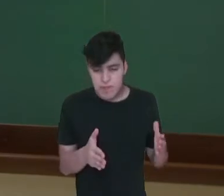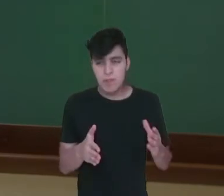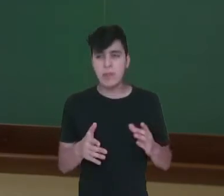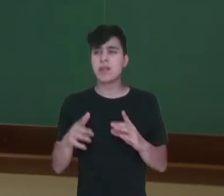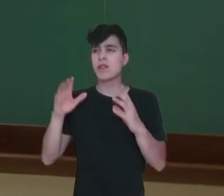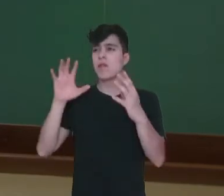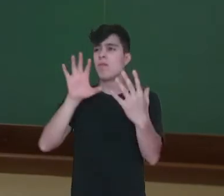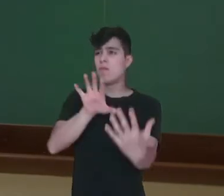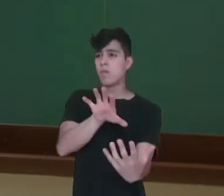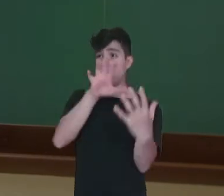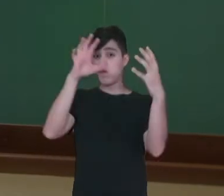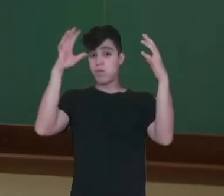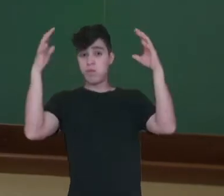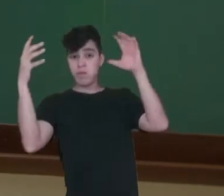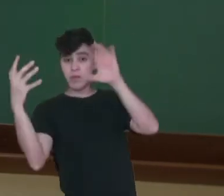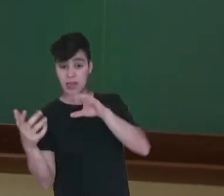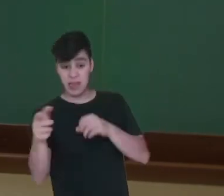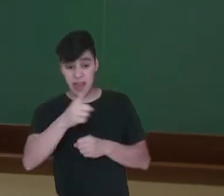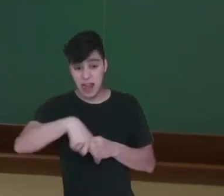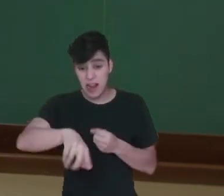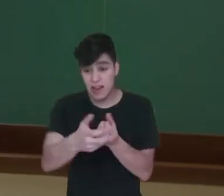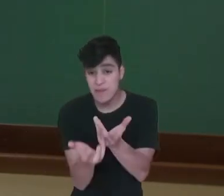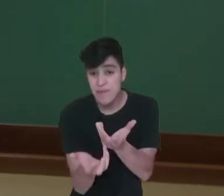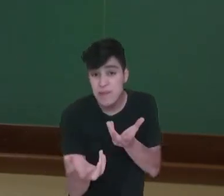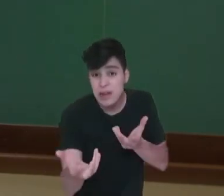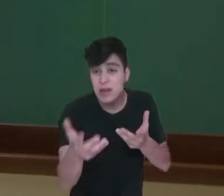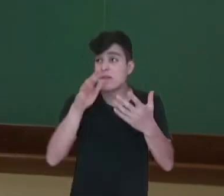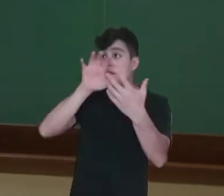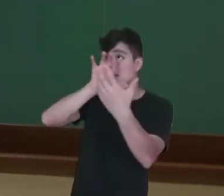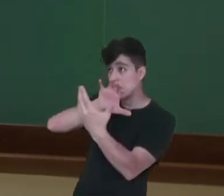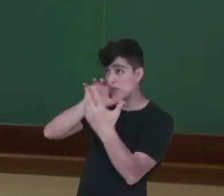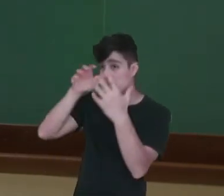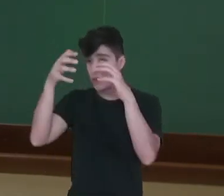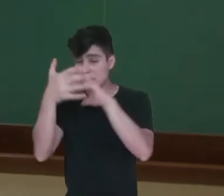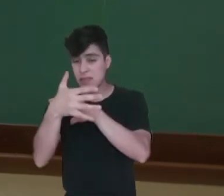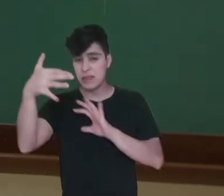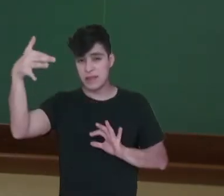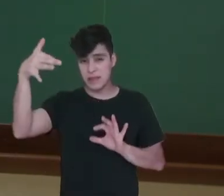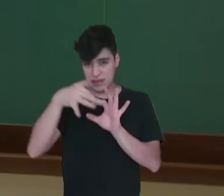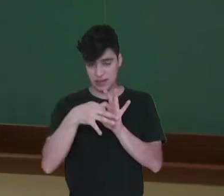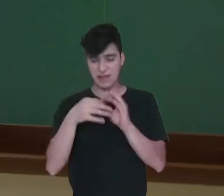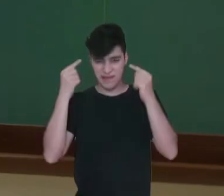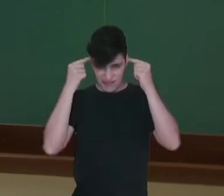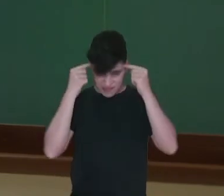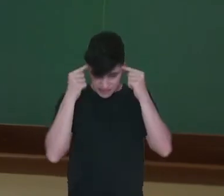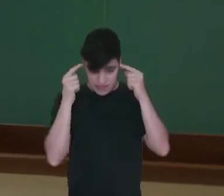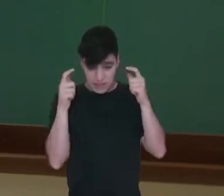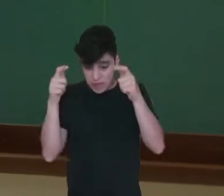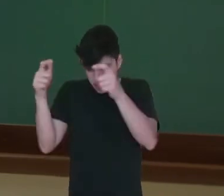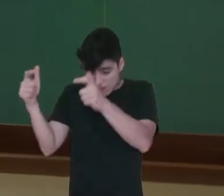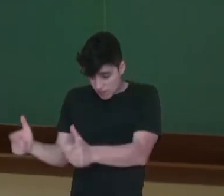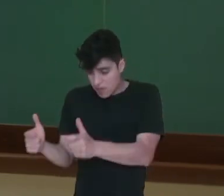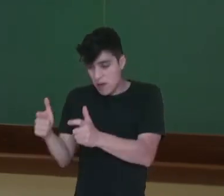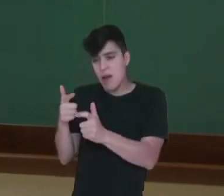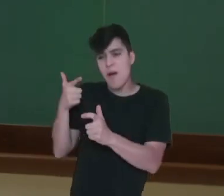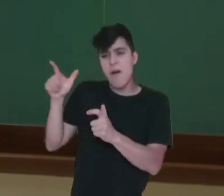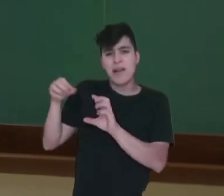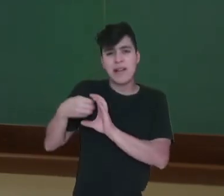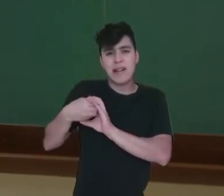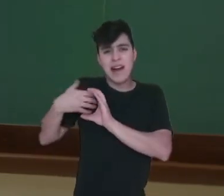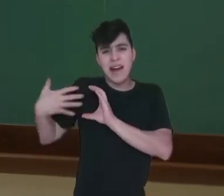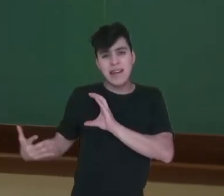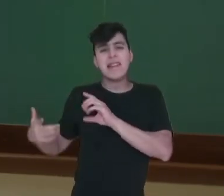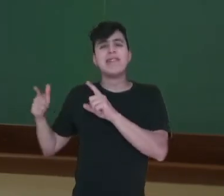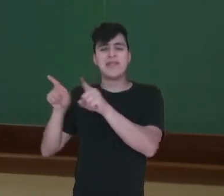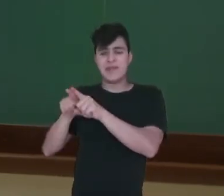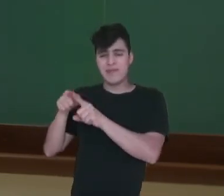de clima, as plantas que vão se desenvolver nessa outra área que tem outras características climáticas